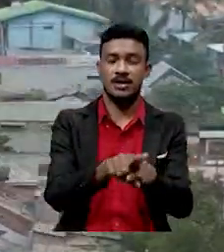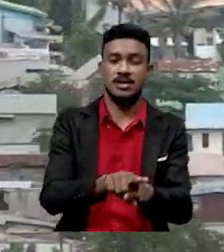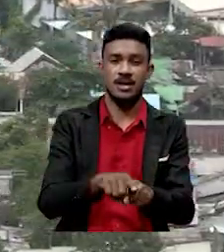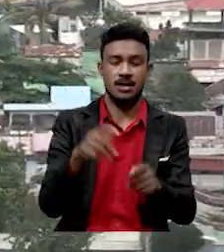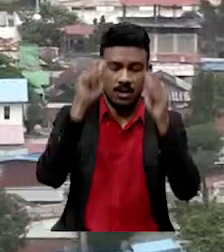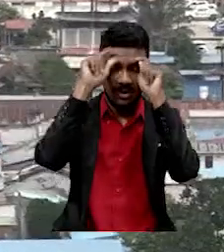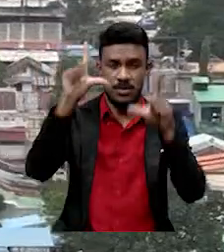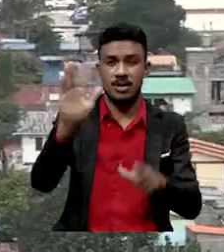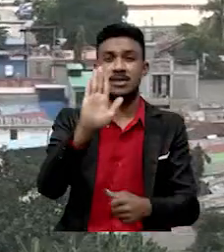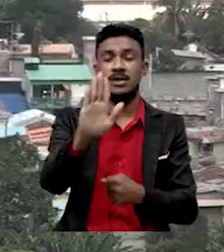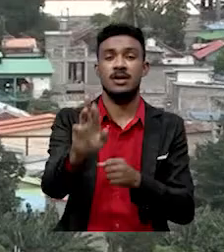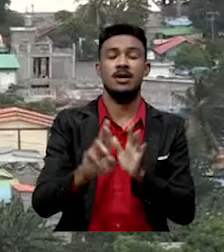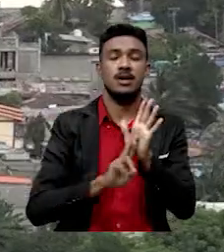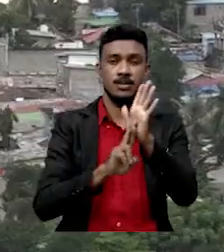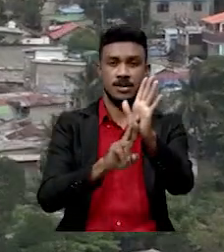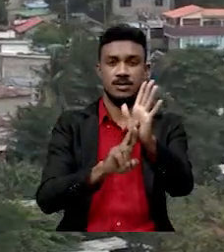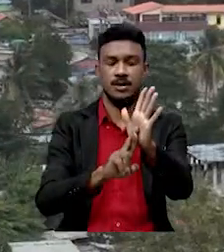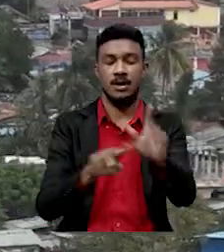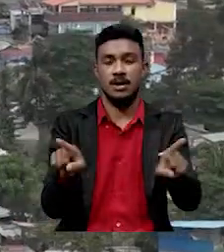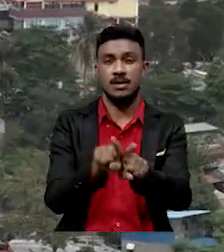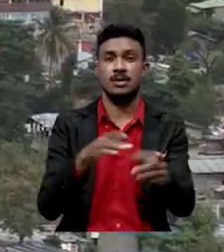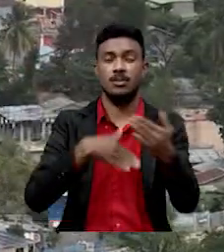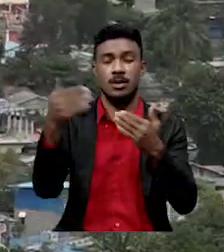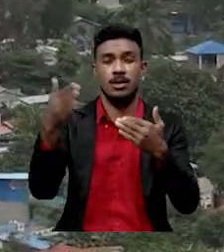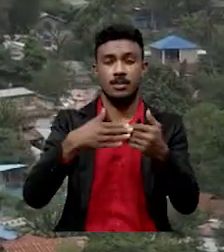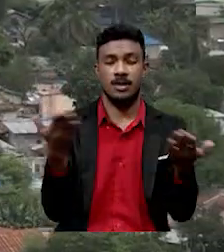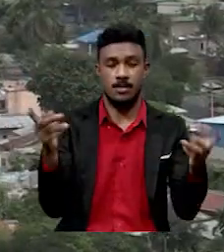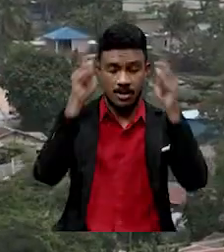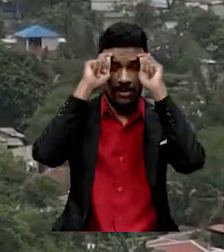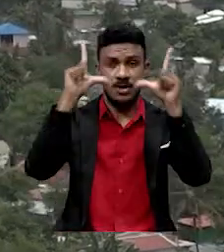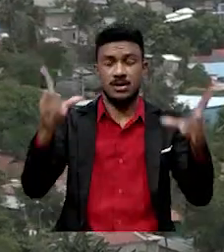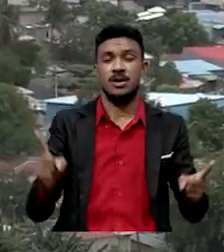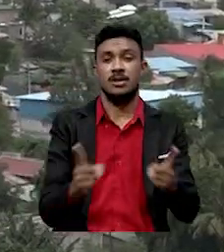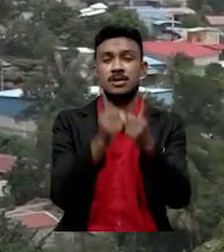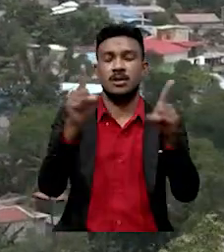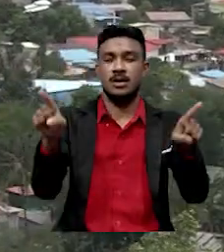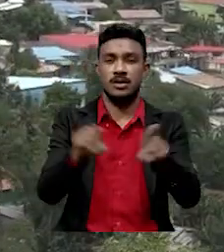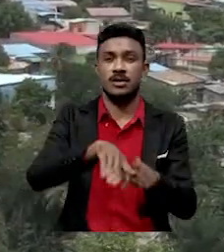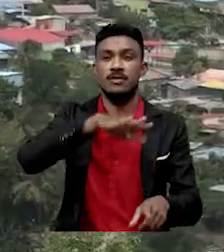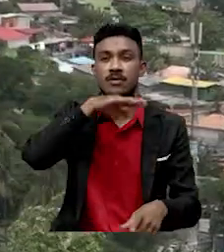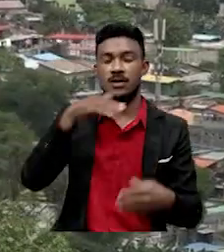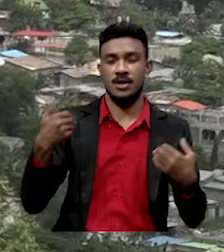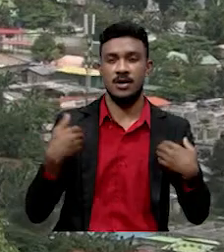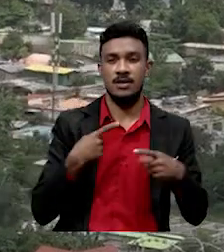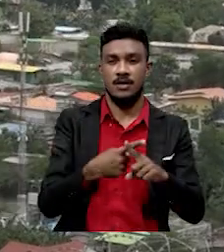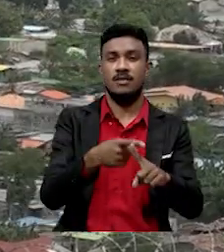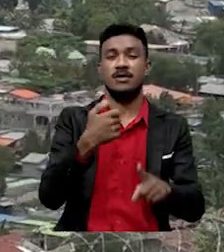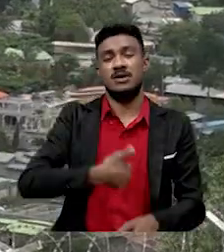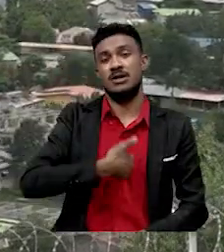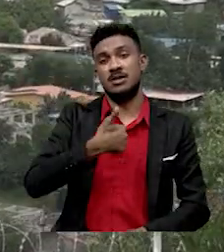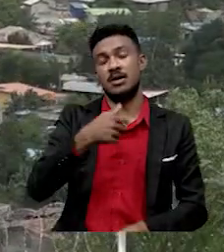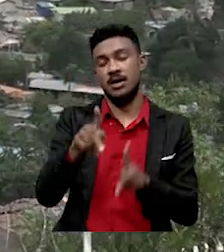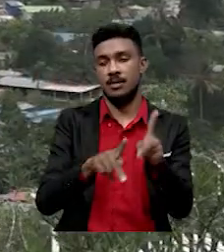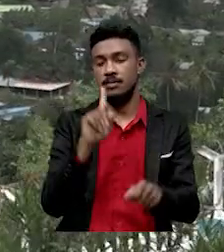nia sidadi. Problema nebe Timor-Leste ha sorumak, lixu nebe ha mosu liu husi aktu individu